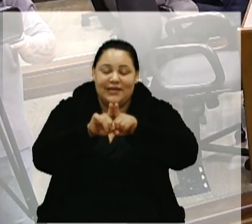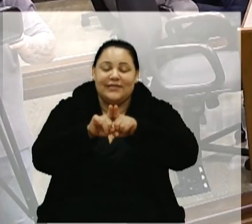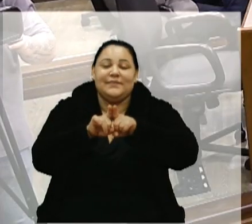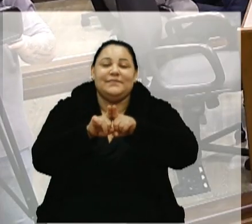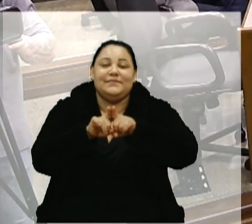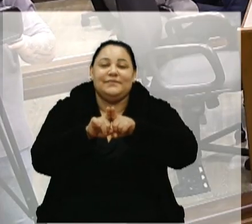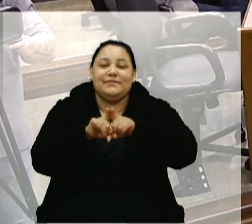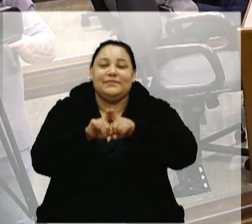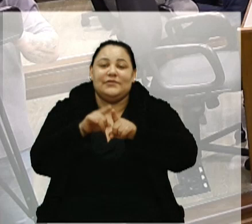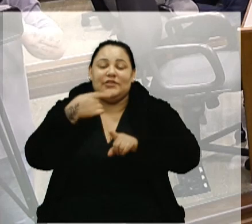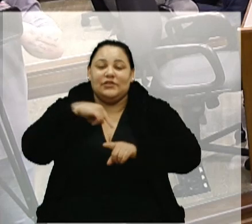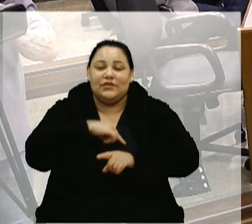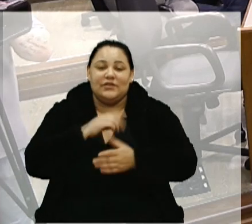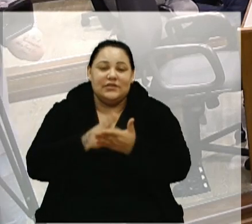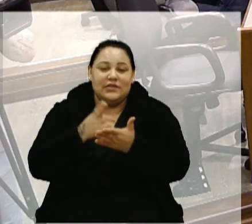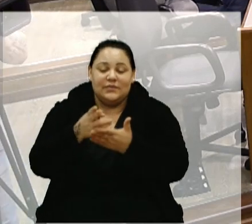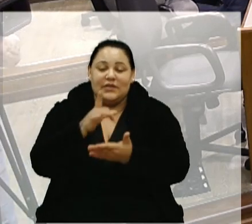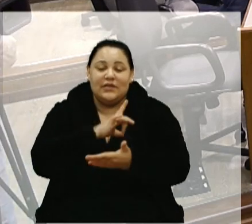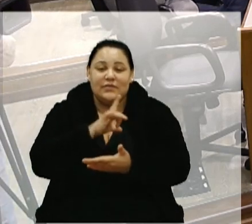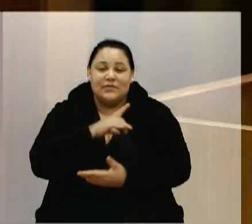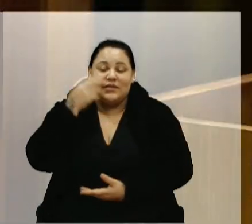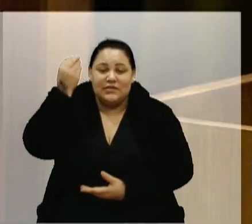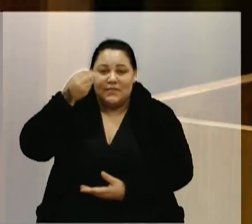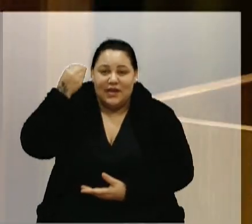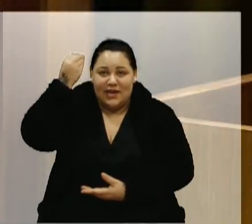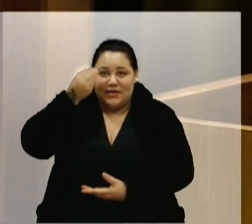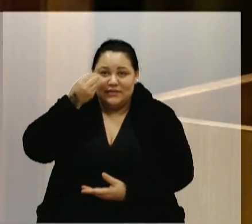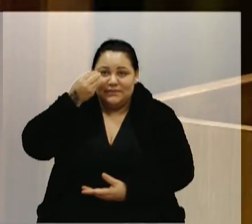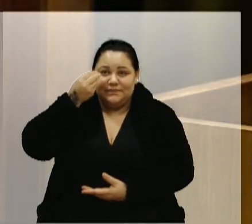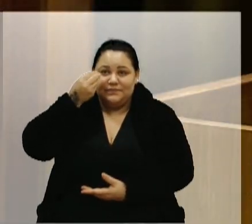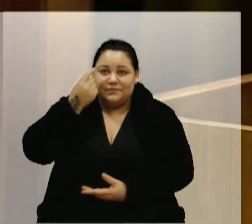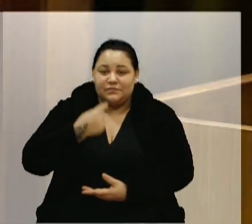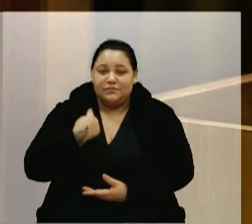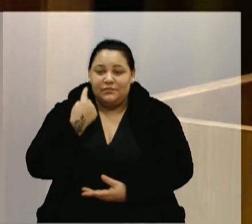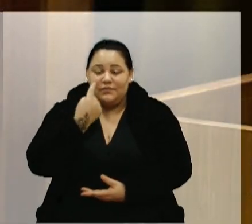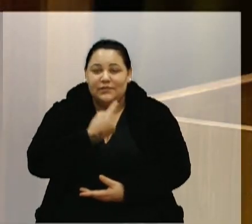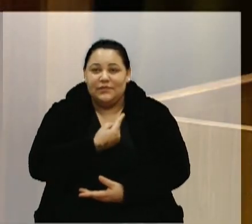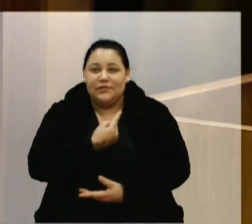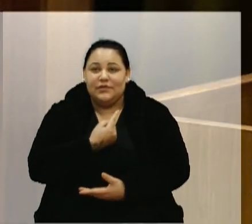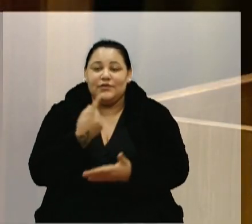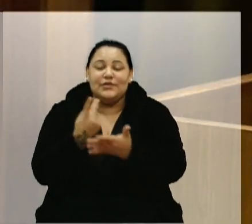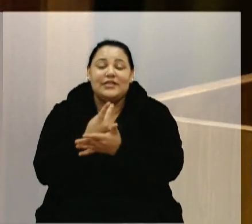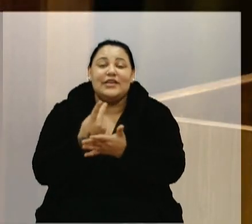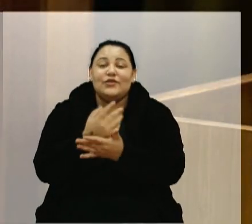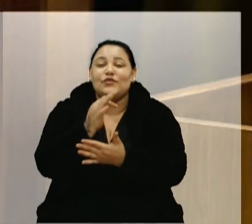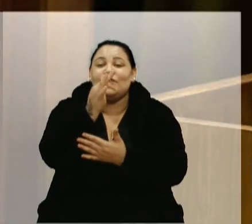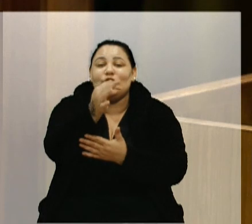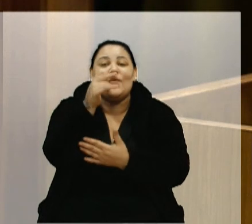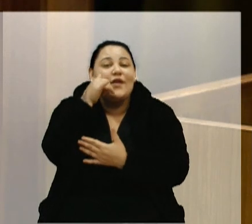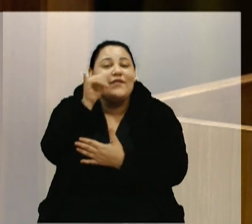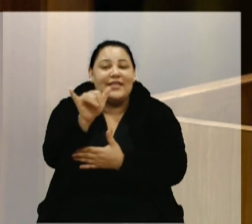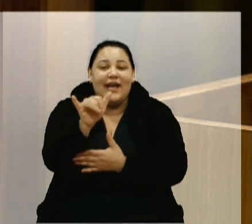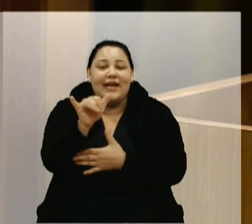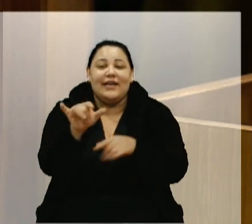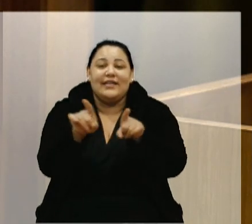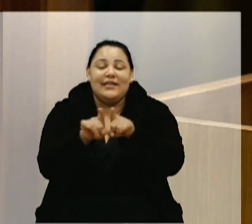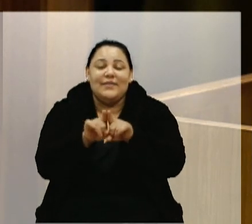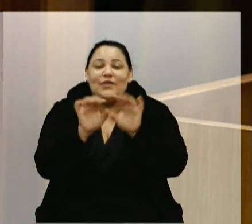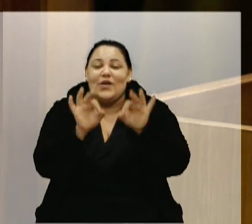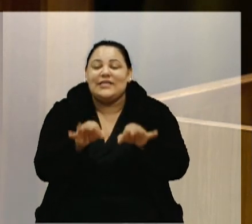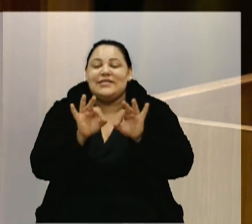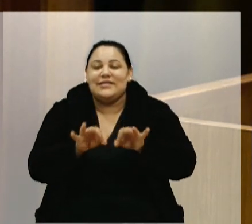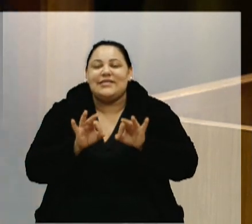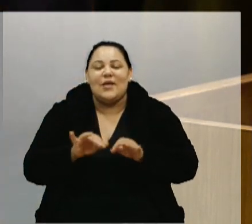Tenhamos sempre a experiência do que passou para que os erros do futuro ou que os acertos sejam cada